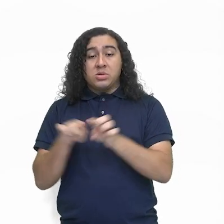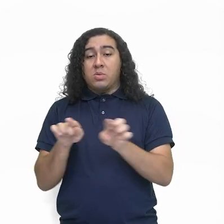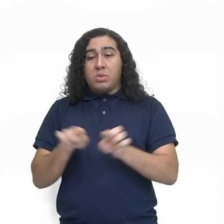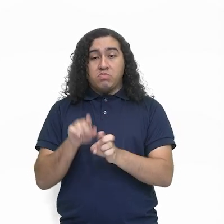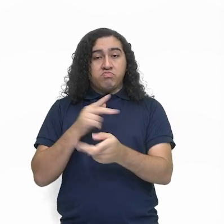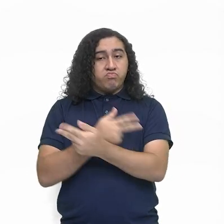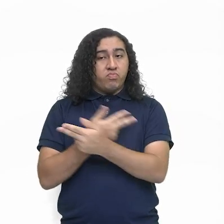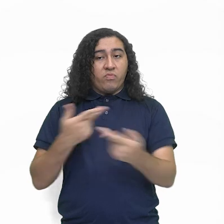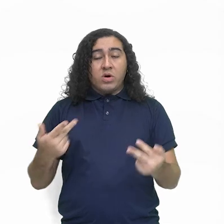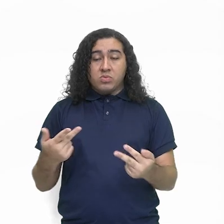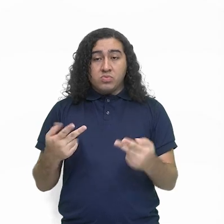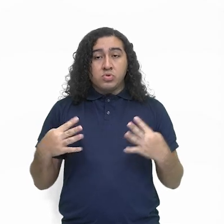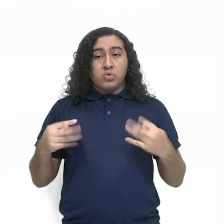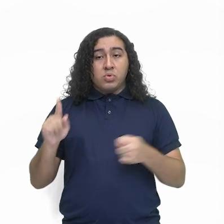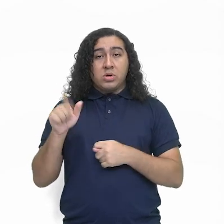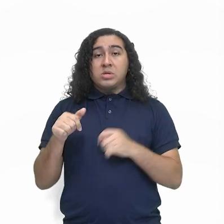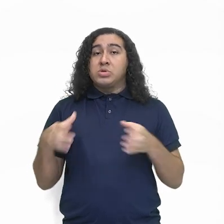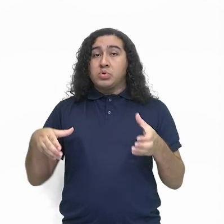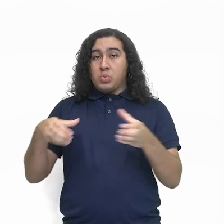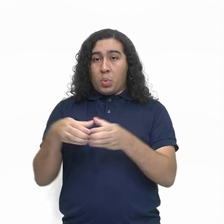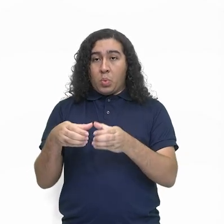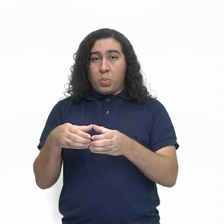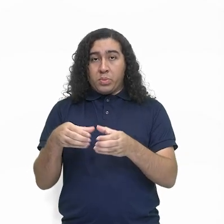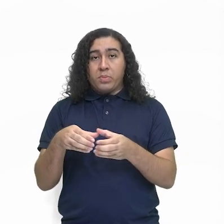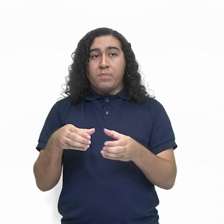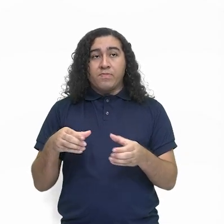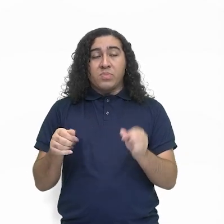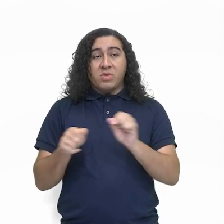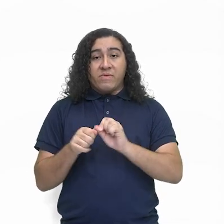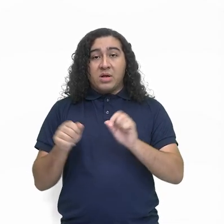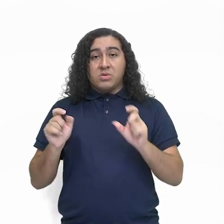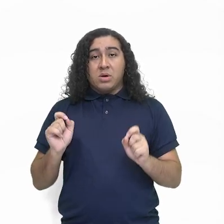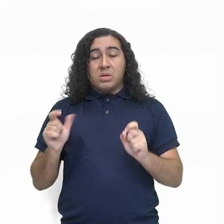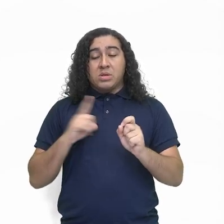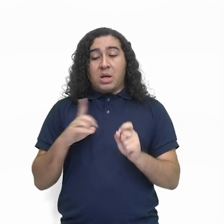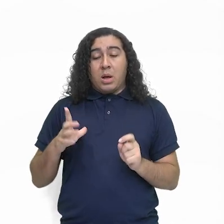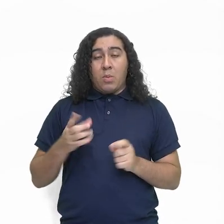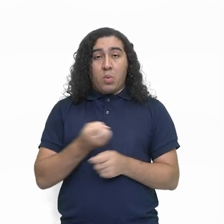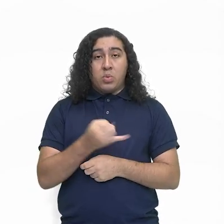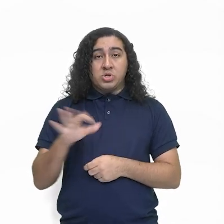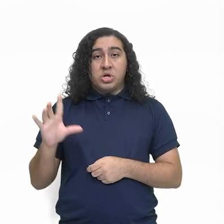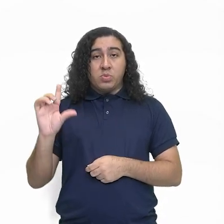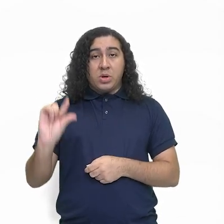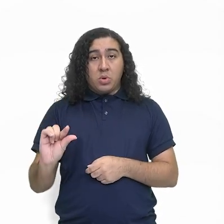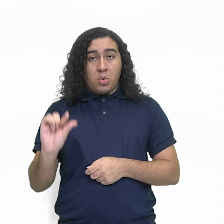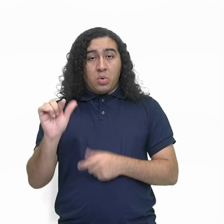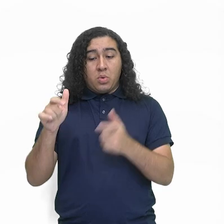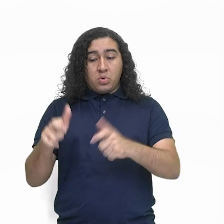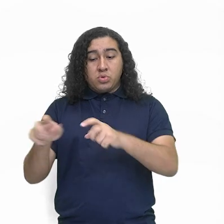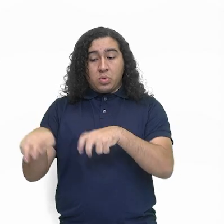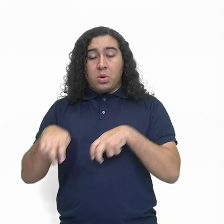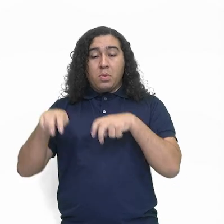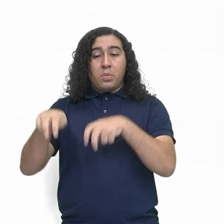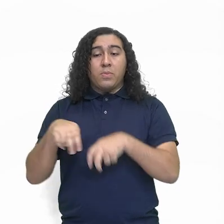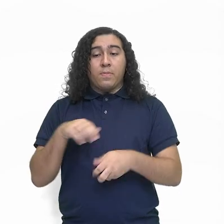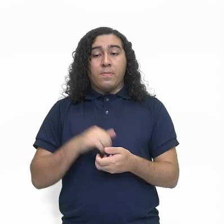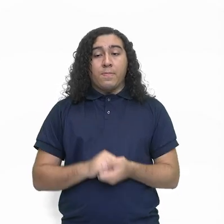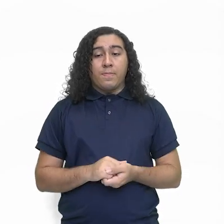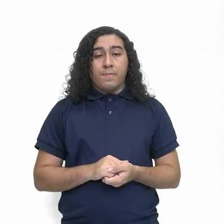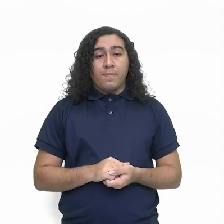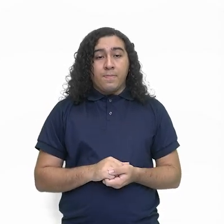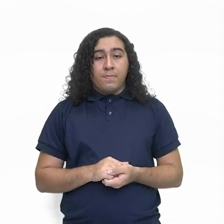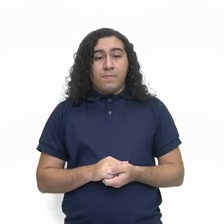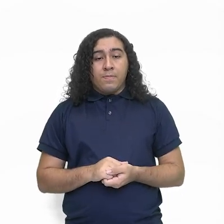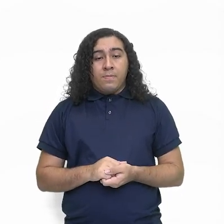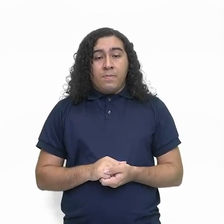Enfim, todos esses grupos ali que produzem em menor quantidade lá no campo. A questão fundiária também